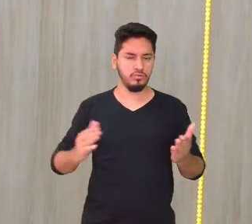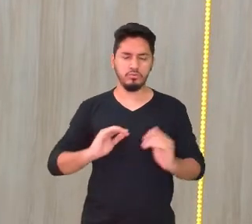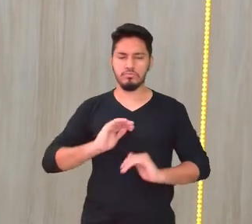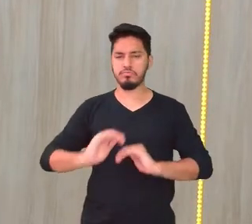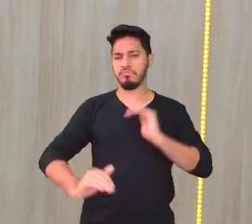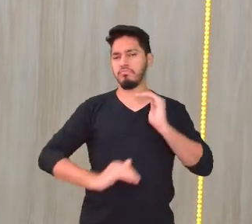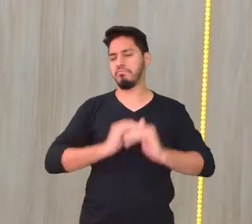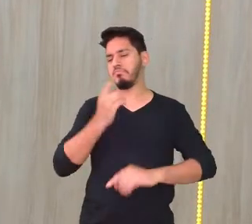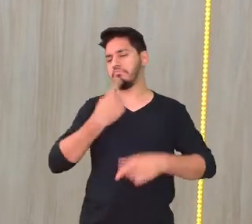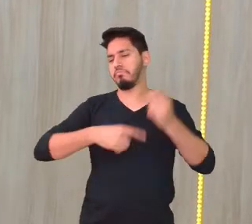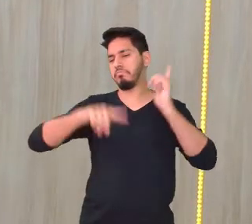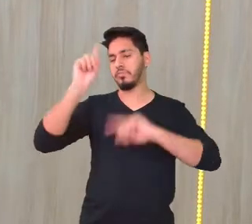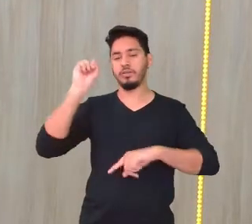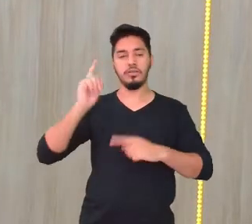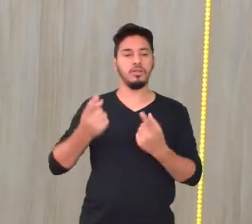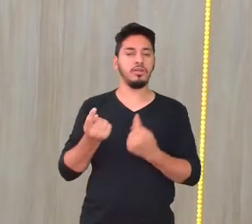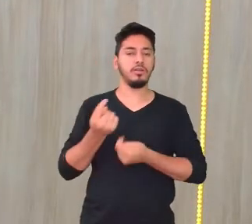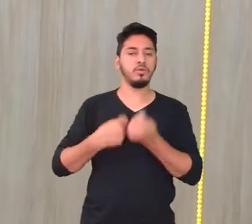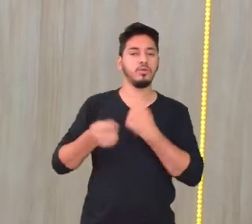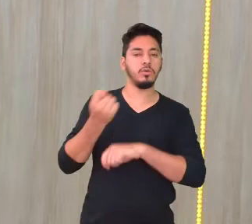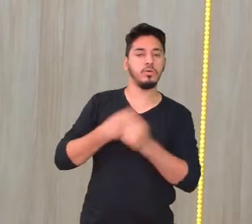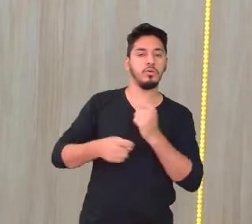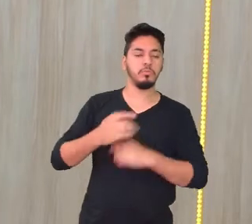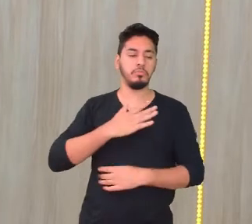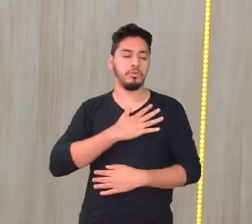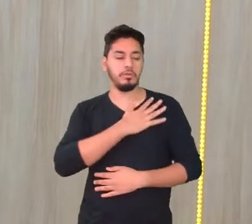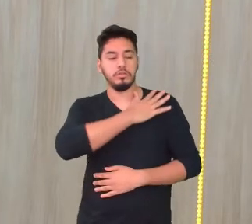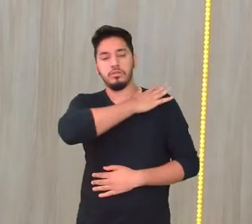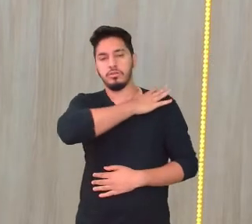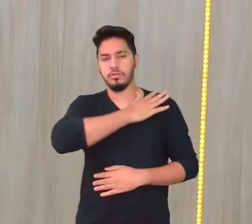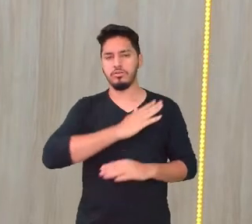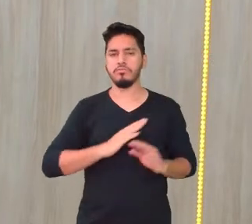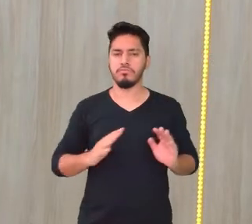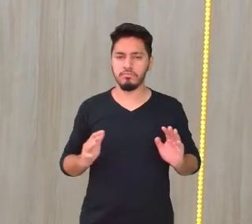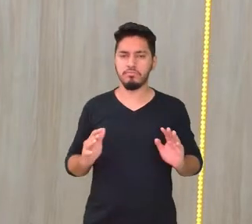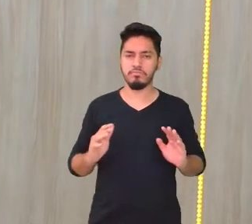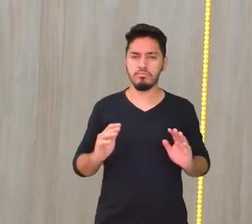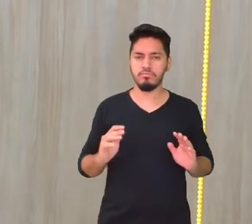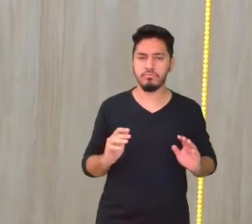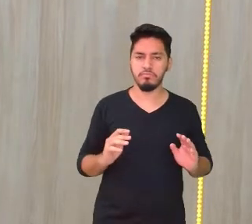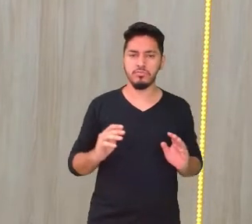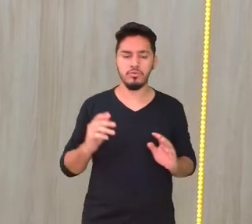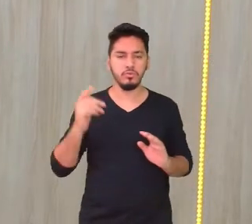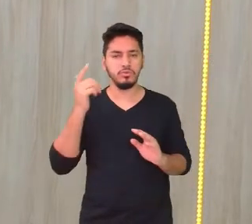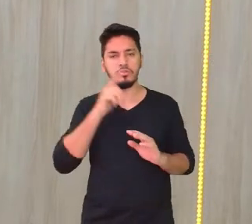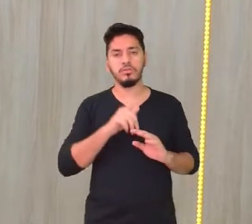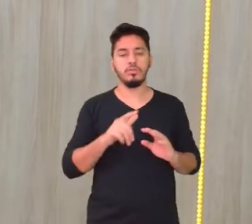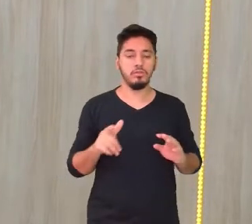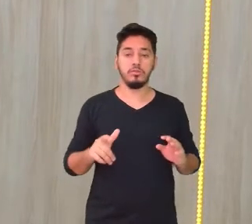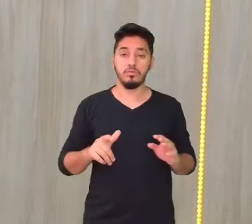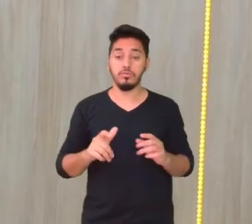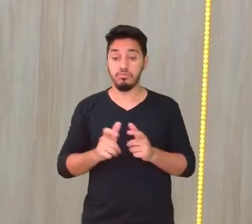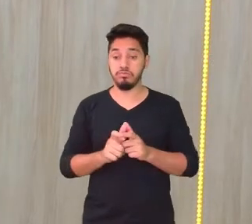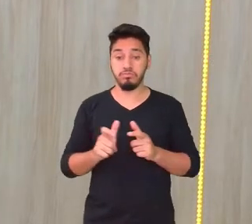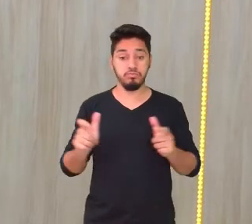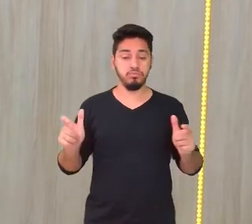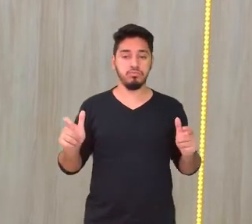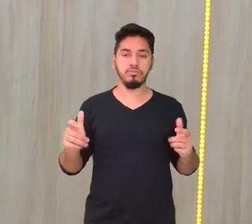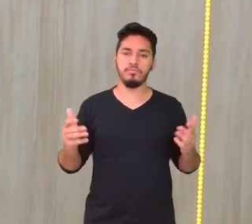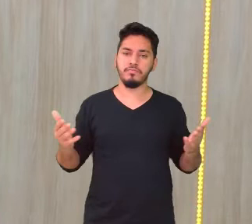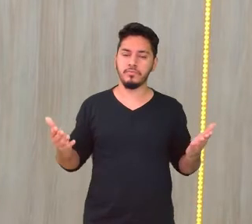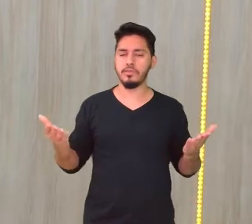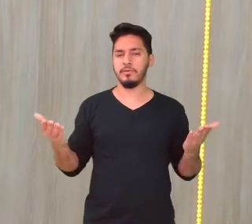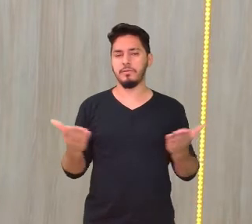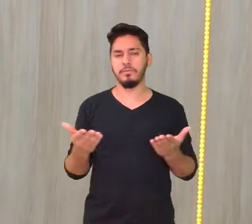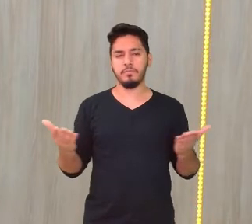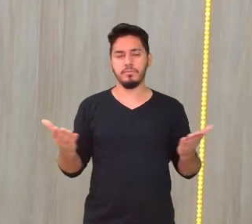termos econômicos e militares, né, de forma muito assim gigante, né? Então